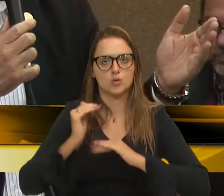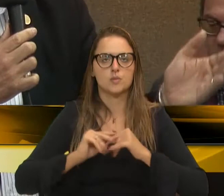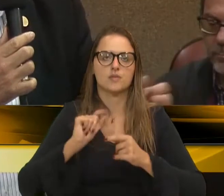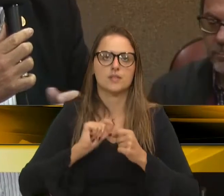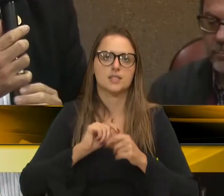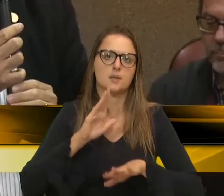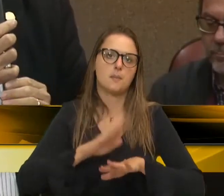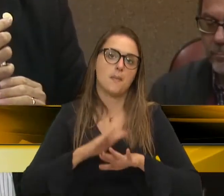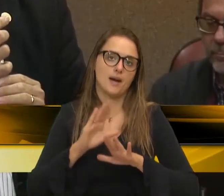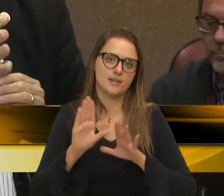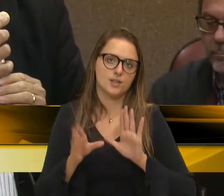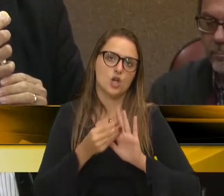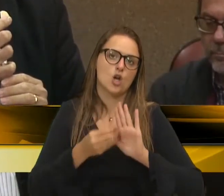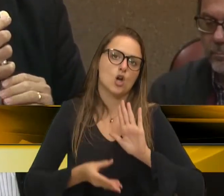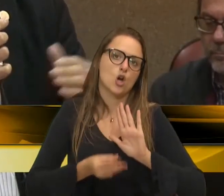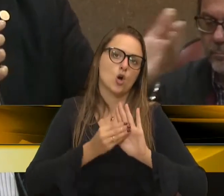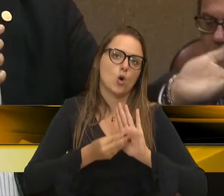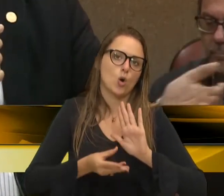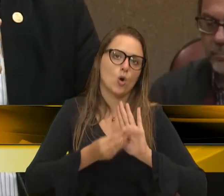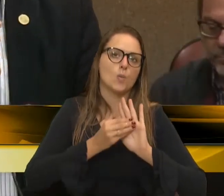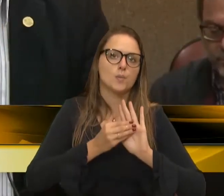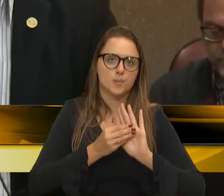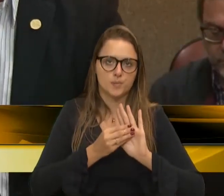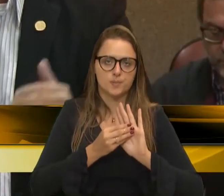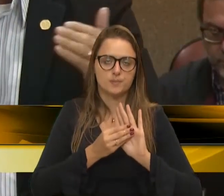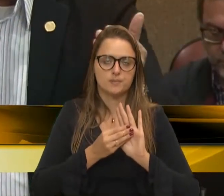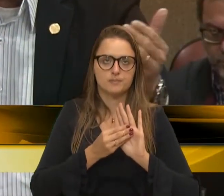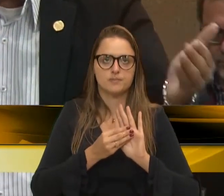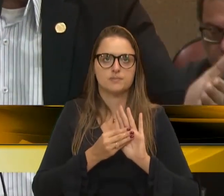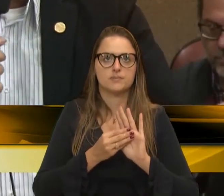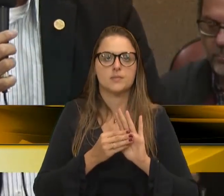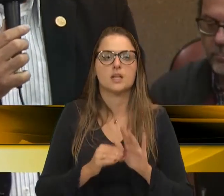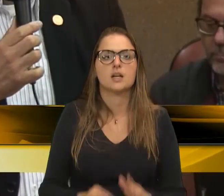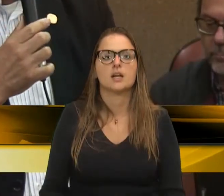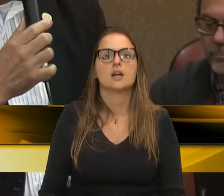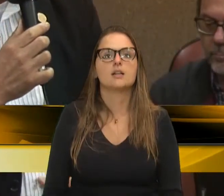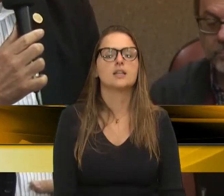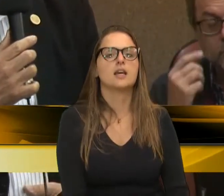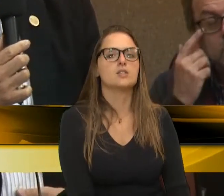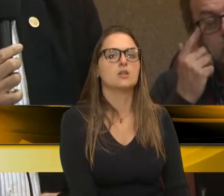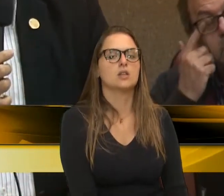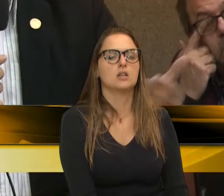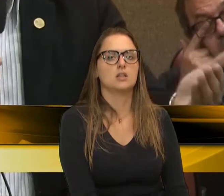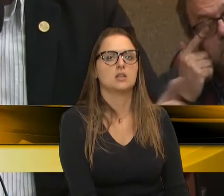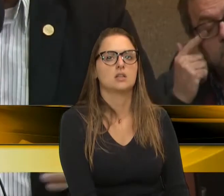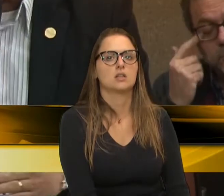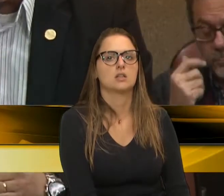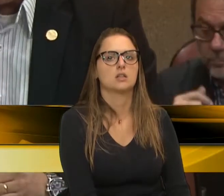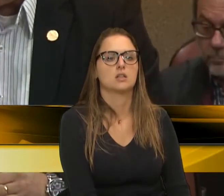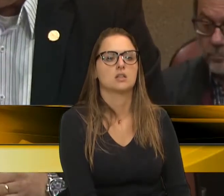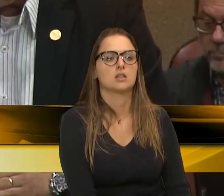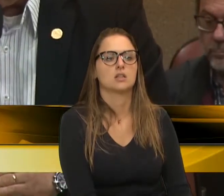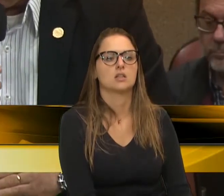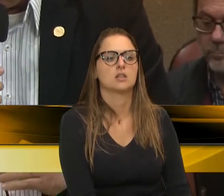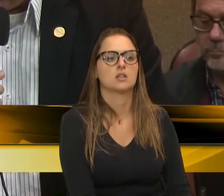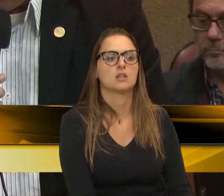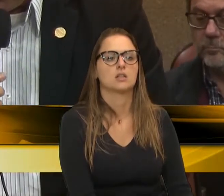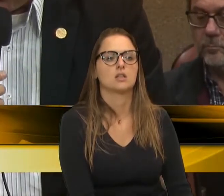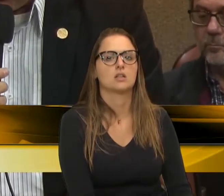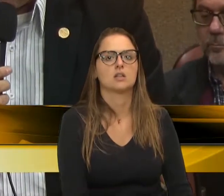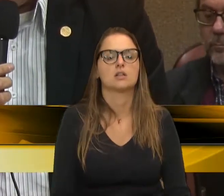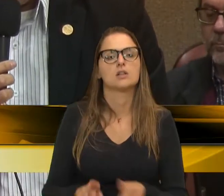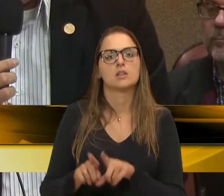maiores menções à carta de habite-se, que ela, os moldes de como ela deve ser concedida para esses estabelecimentos.